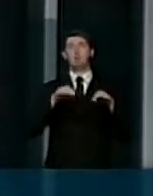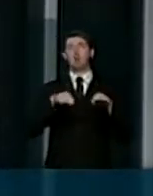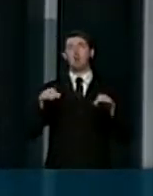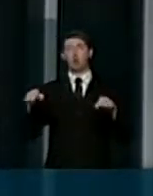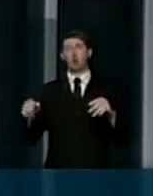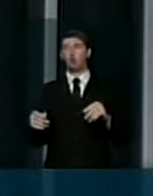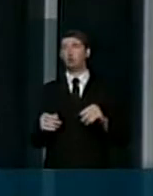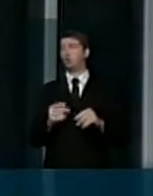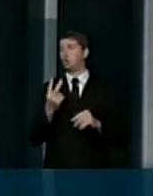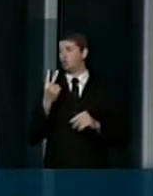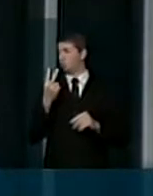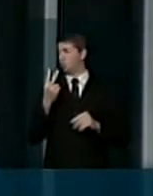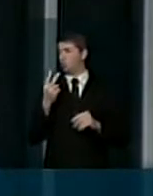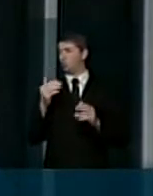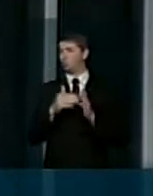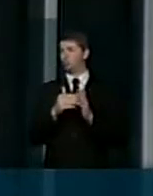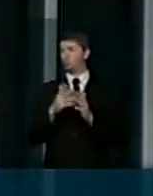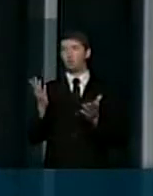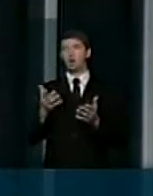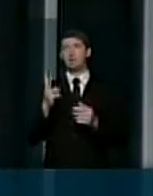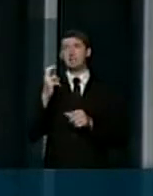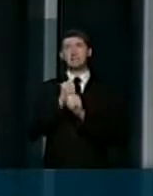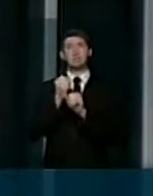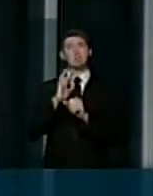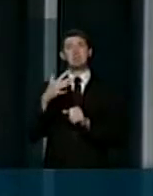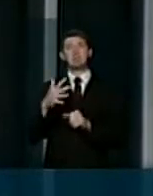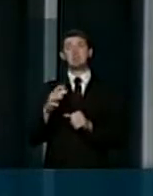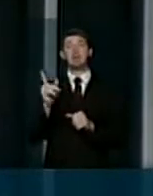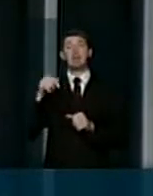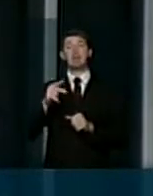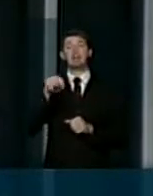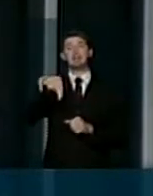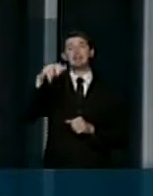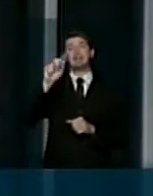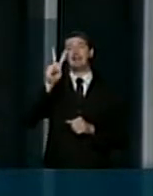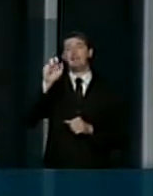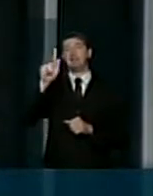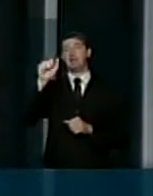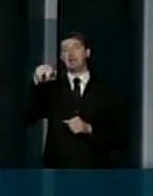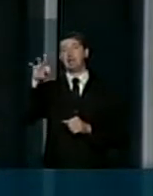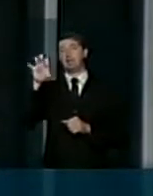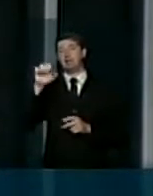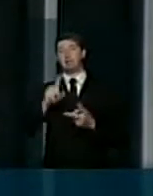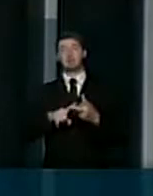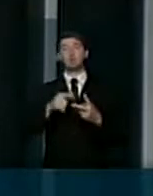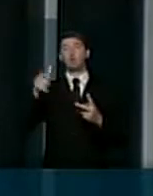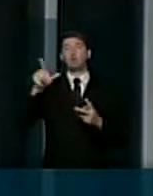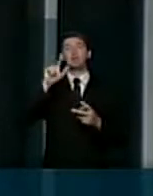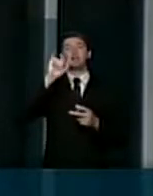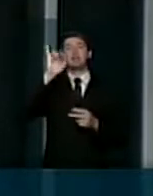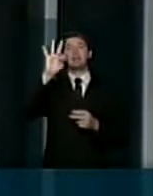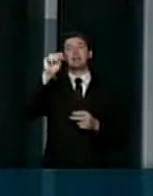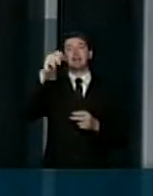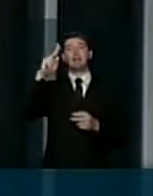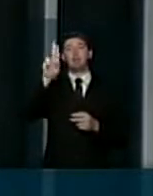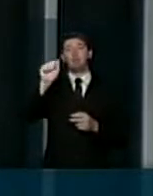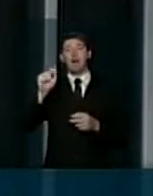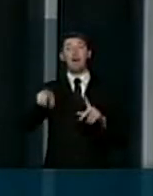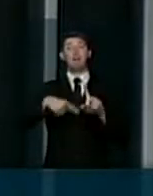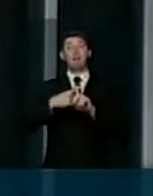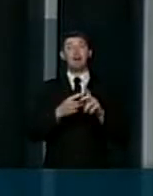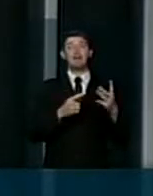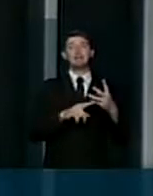últimos inaugurados nos últimos 4, 5 anos, o Porto de Navegantes e o Porto de Itapuá, somando-se ao Porto de São Francisco do